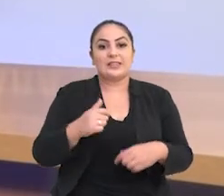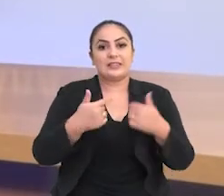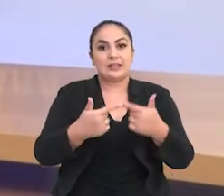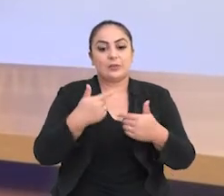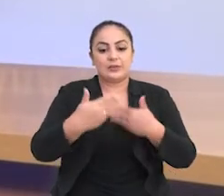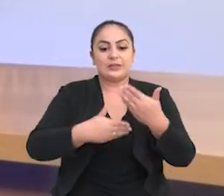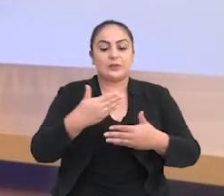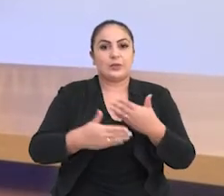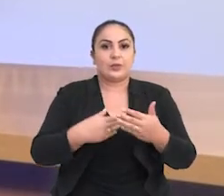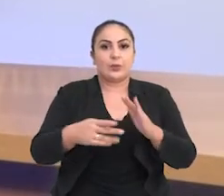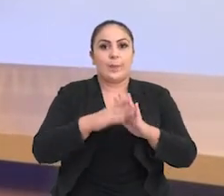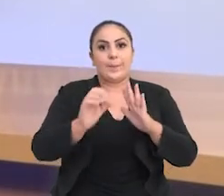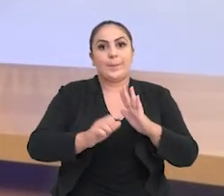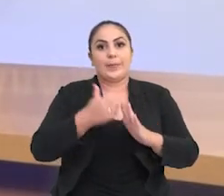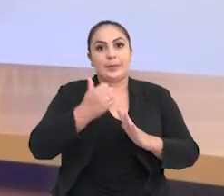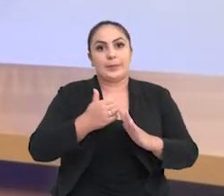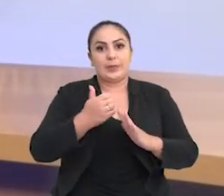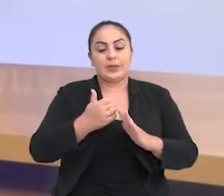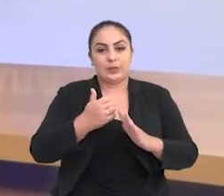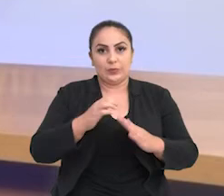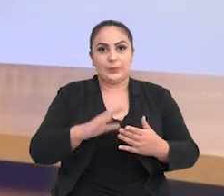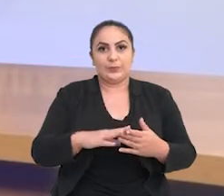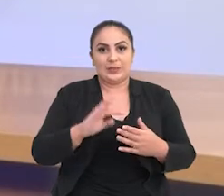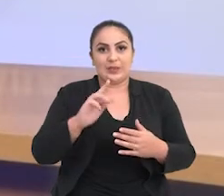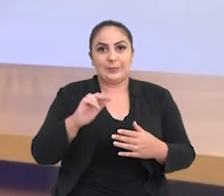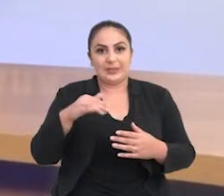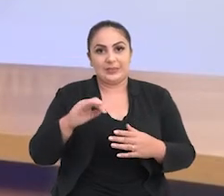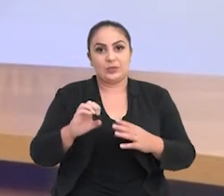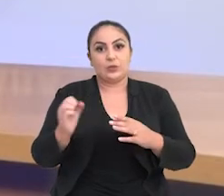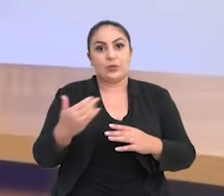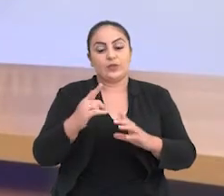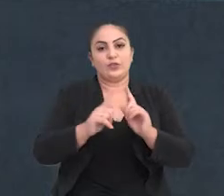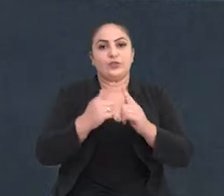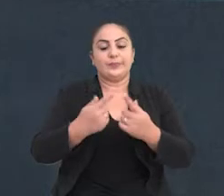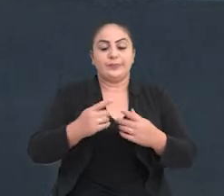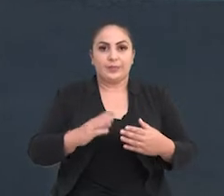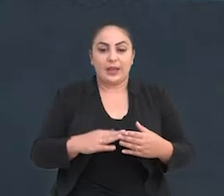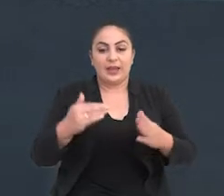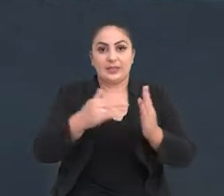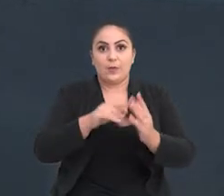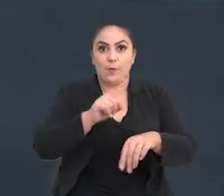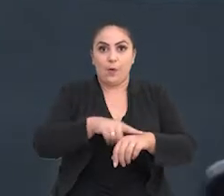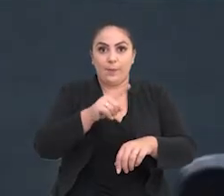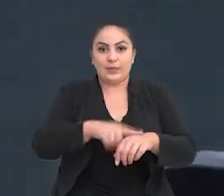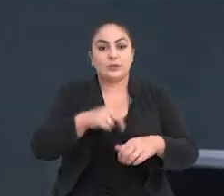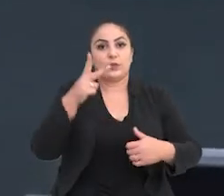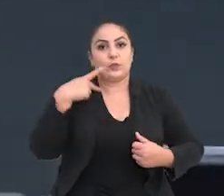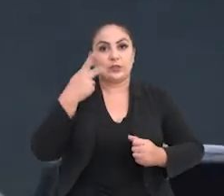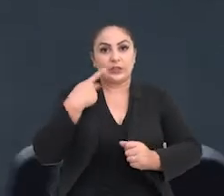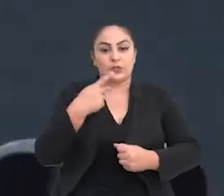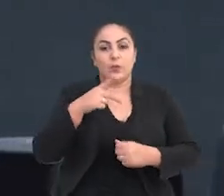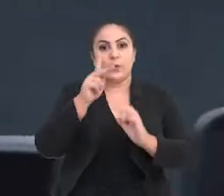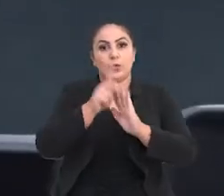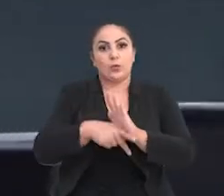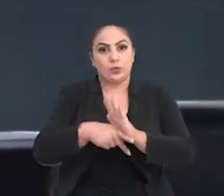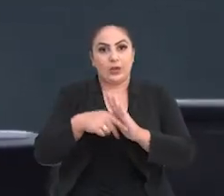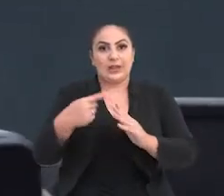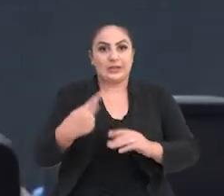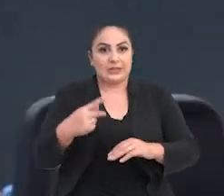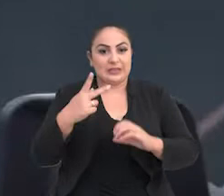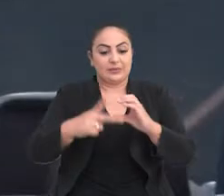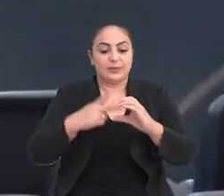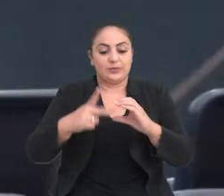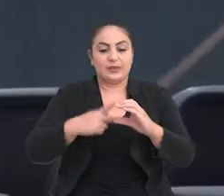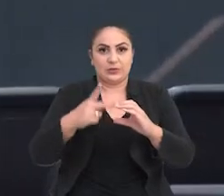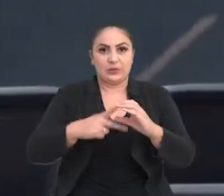apresentou as ações desenvolvidas no primeiro trimestre do novo mandato. Até o momento, o parlamentar protocolou